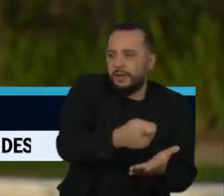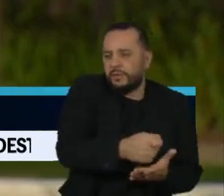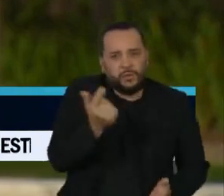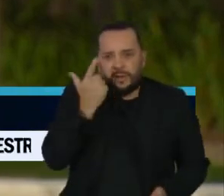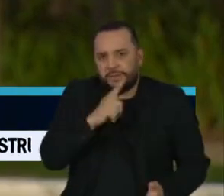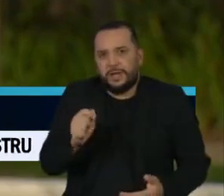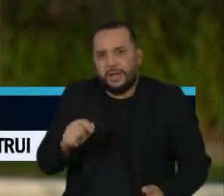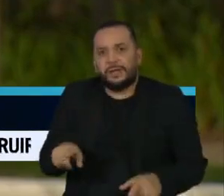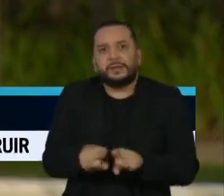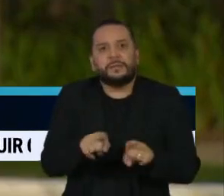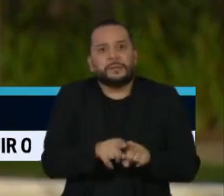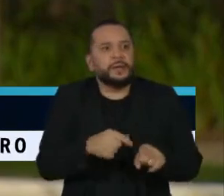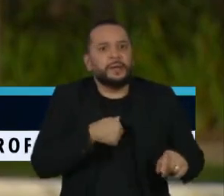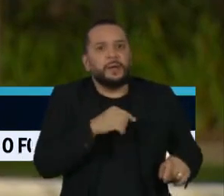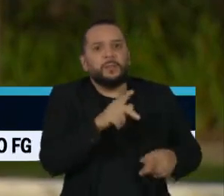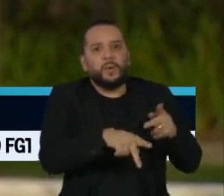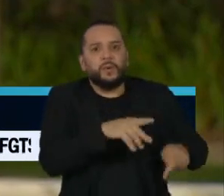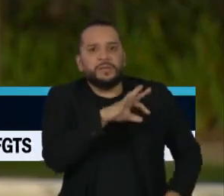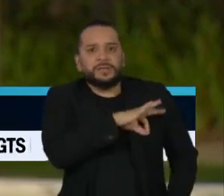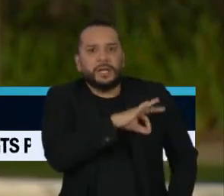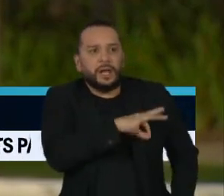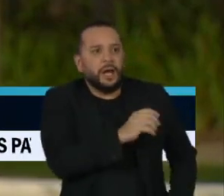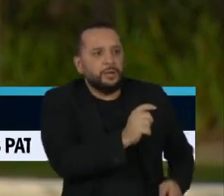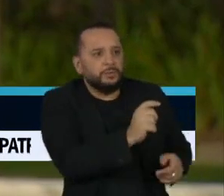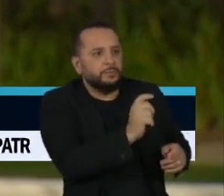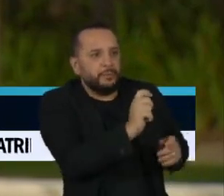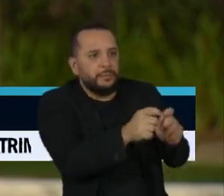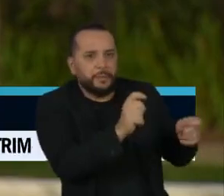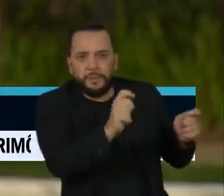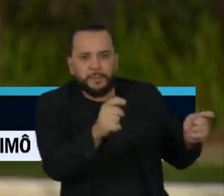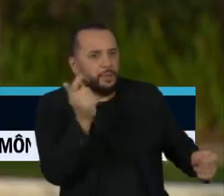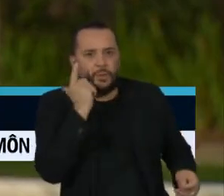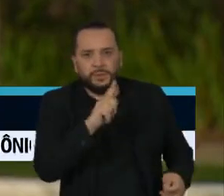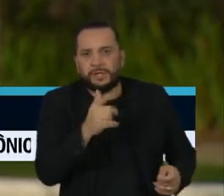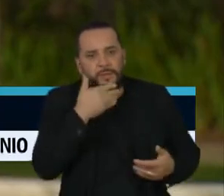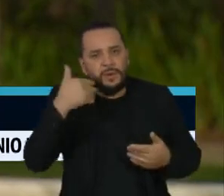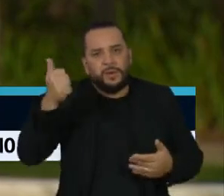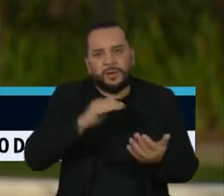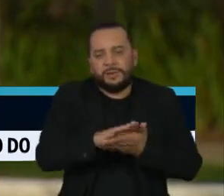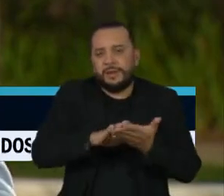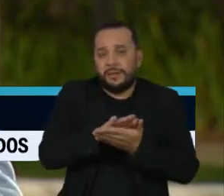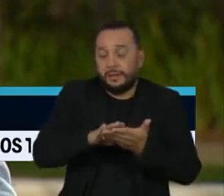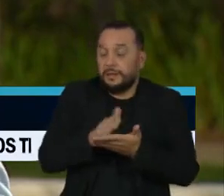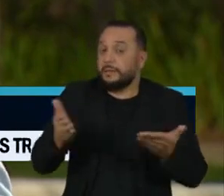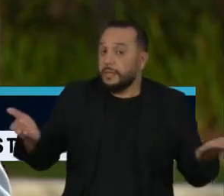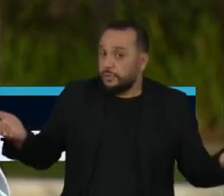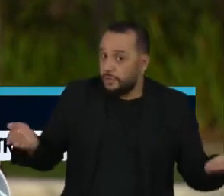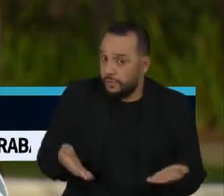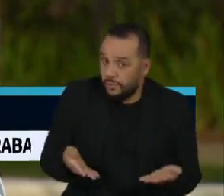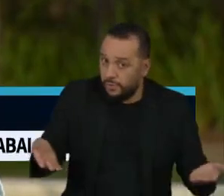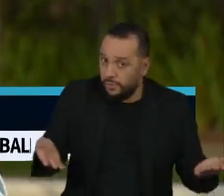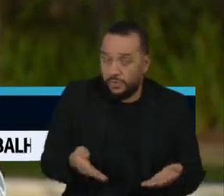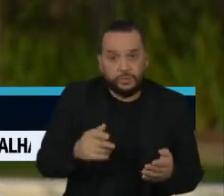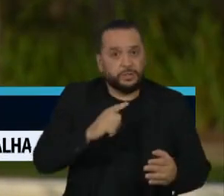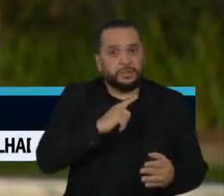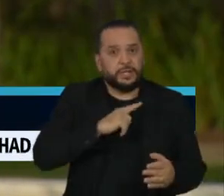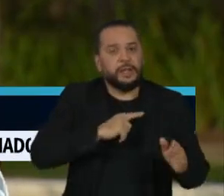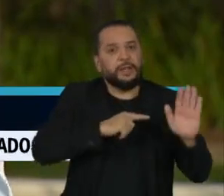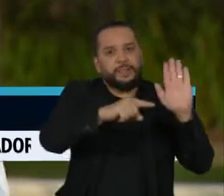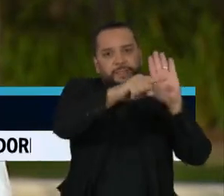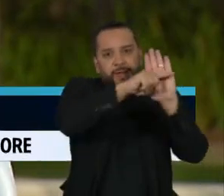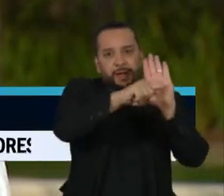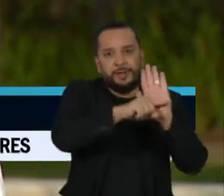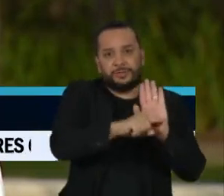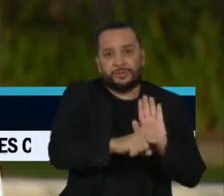e o dinheiro no bolso do Consumidor no cenário atual a tendência é que os números negativos sejam colocados